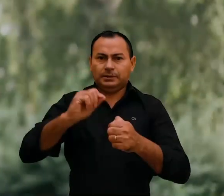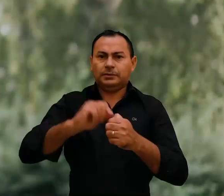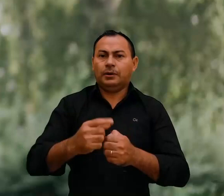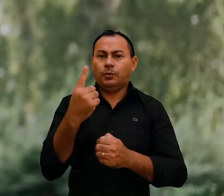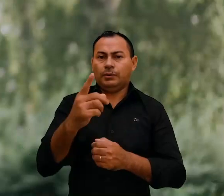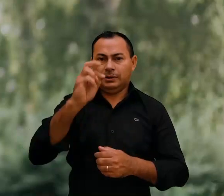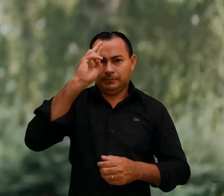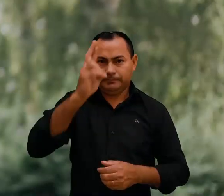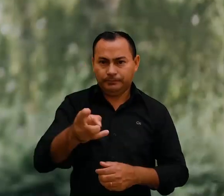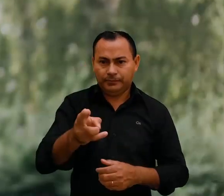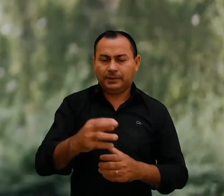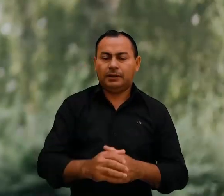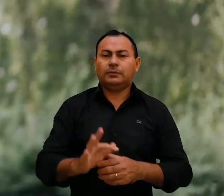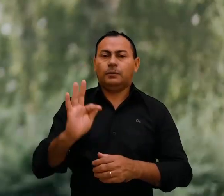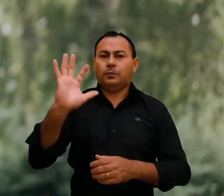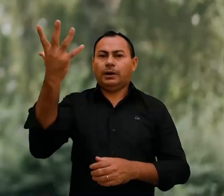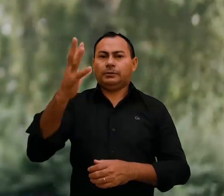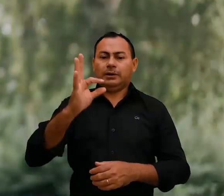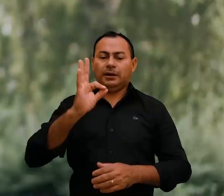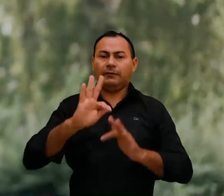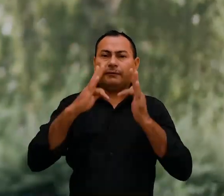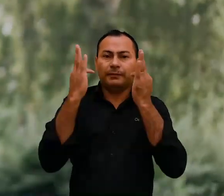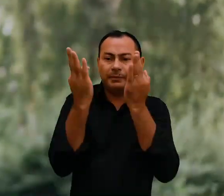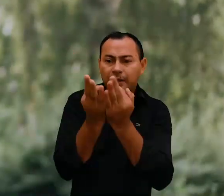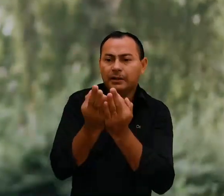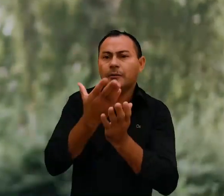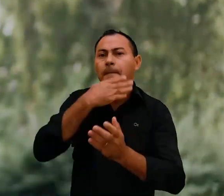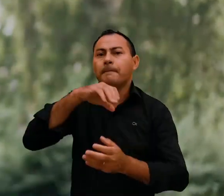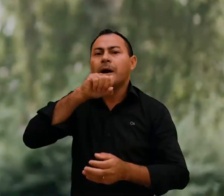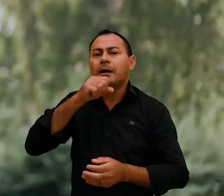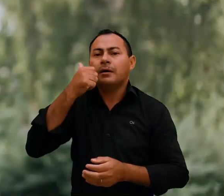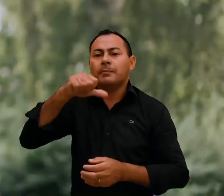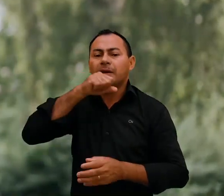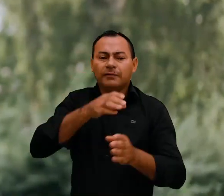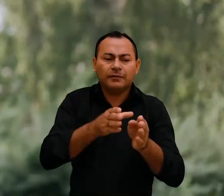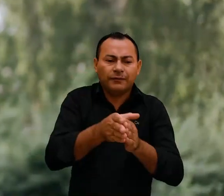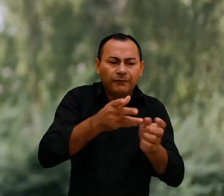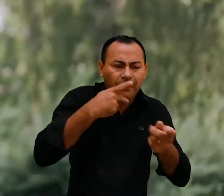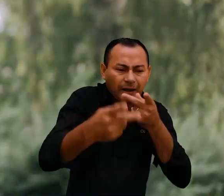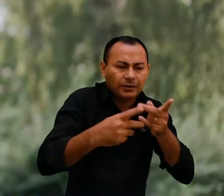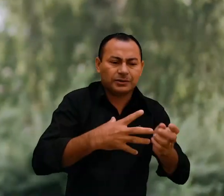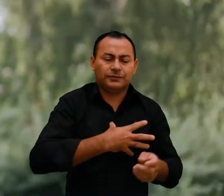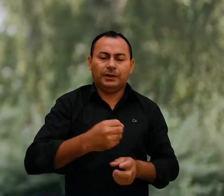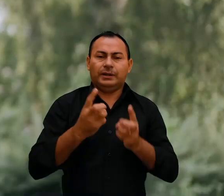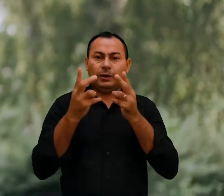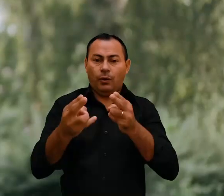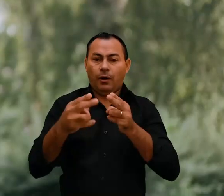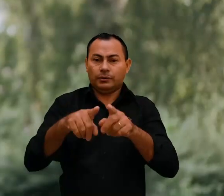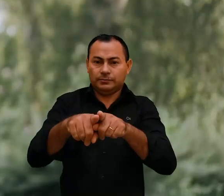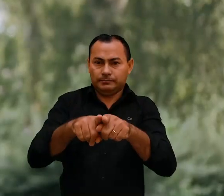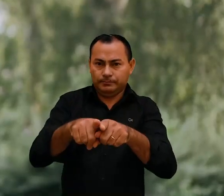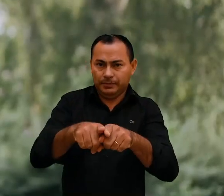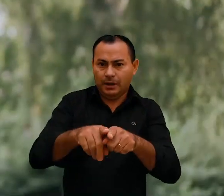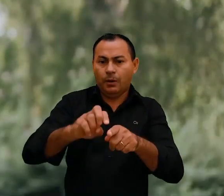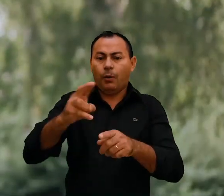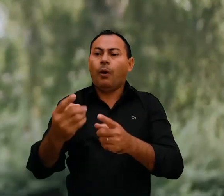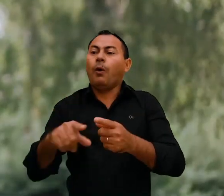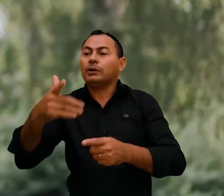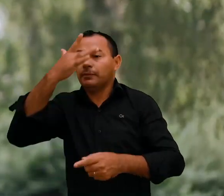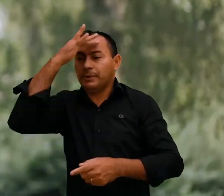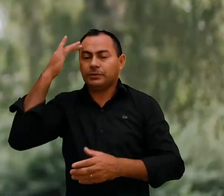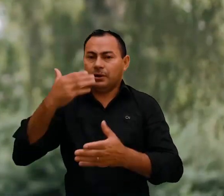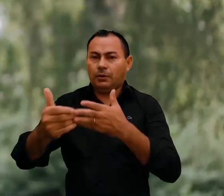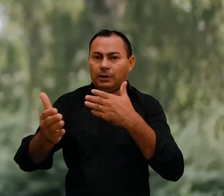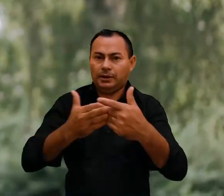fazem isso uma das ações está no fato de que os pais às vezes dizem aos filhos que eles deveriam ser iguais aos seus irmãos